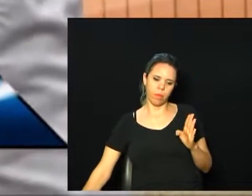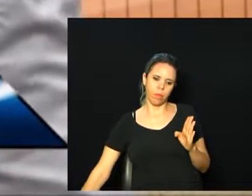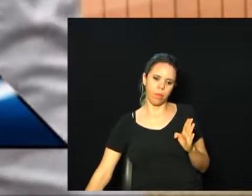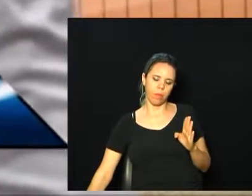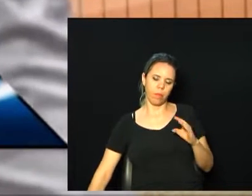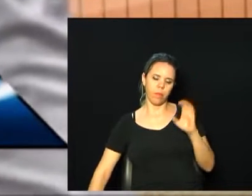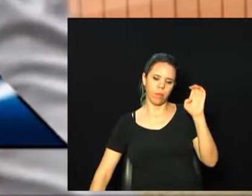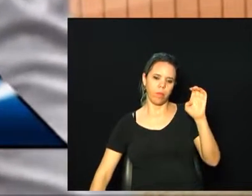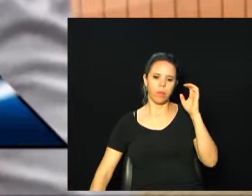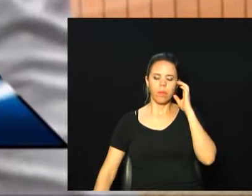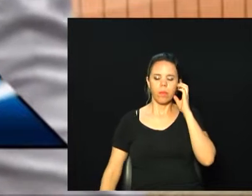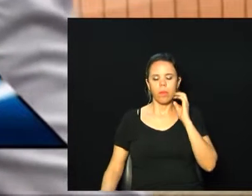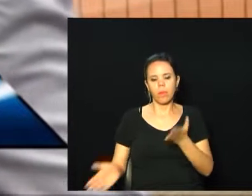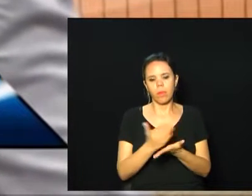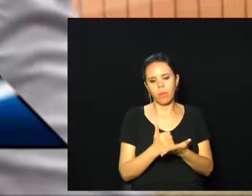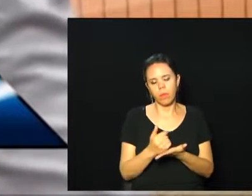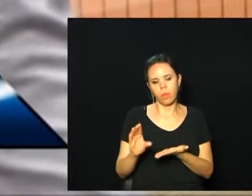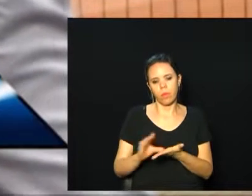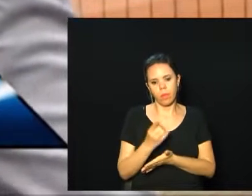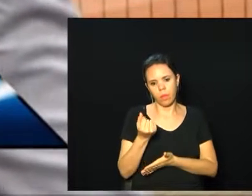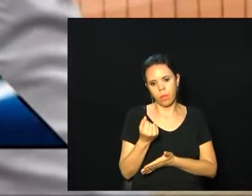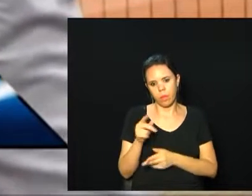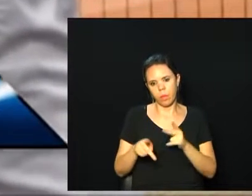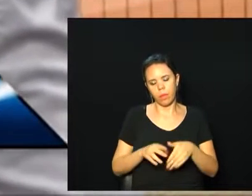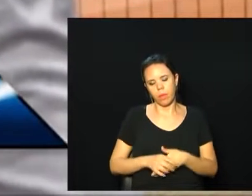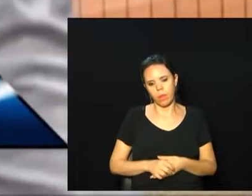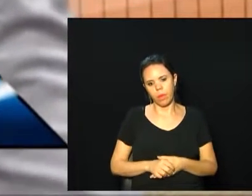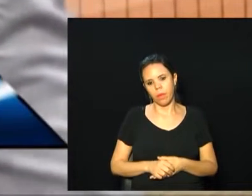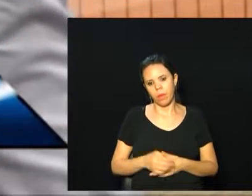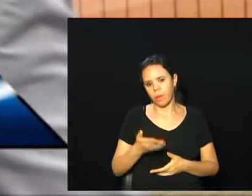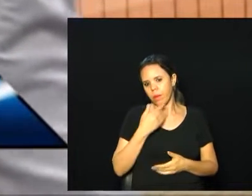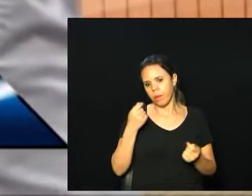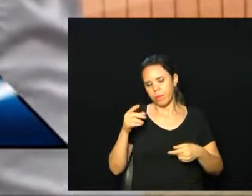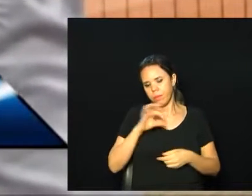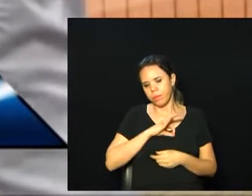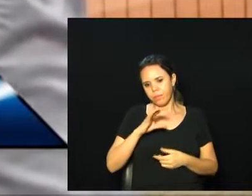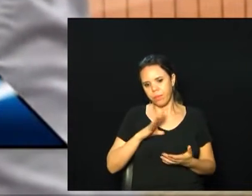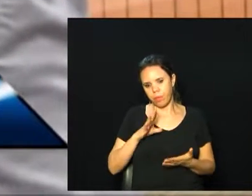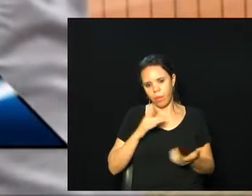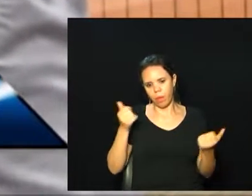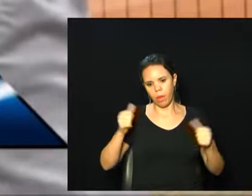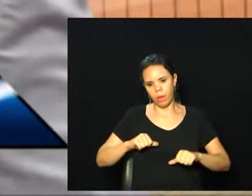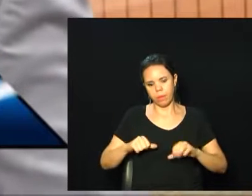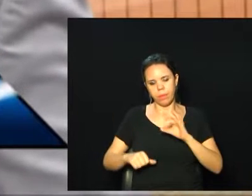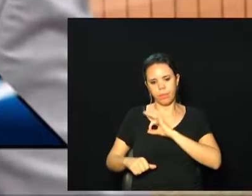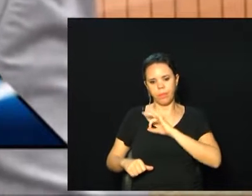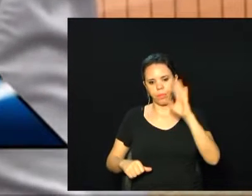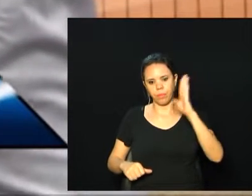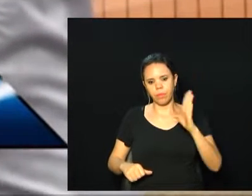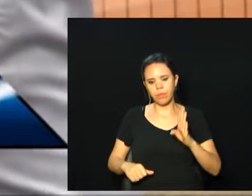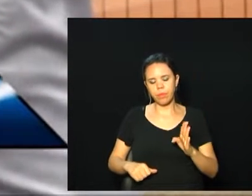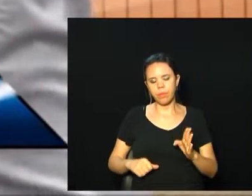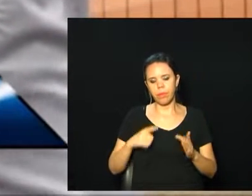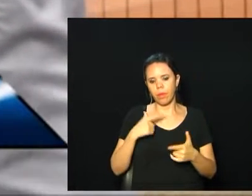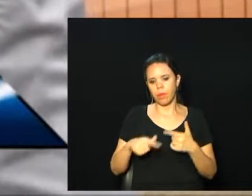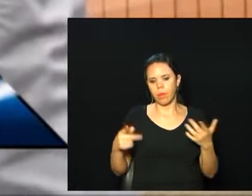tem a maior arrecadação, tem o maior orçamento, tem a maior população, tem as melhores polícias, hoje tem o pior salário do Brasil. Então tem algo